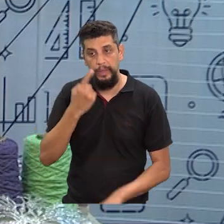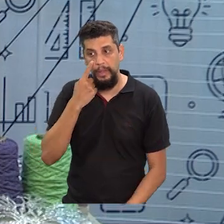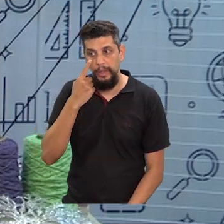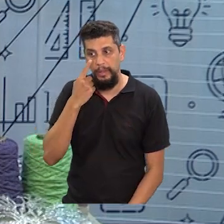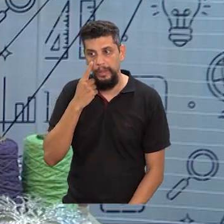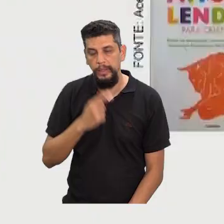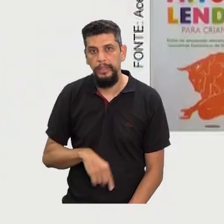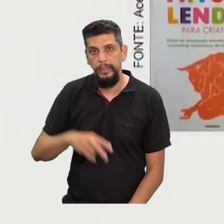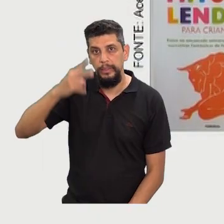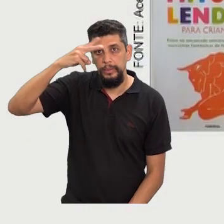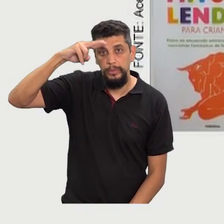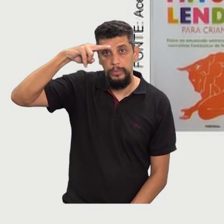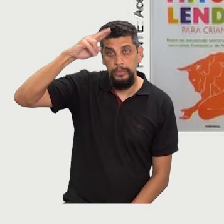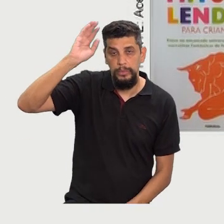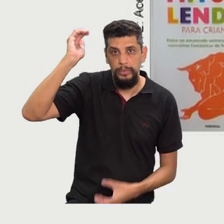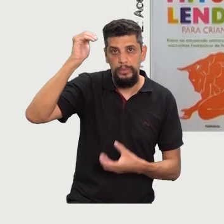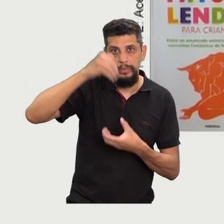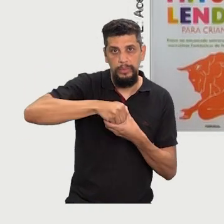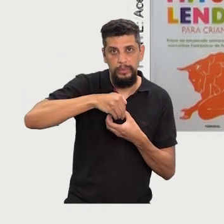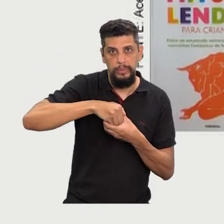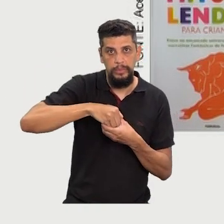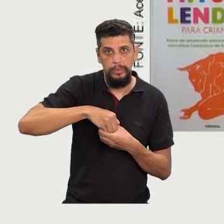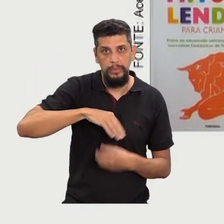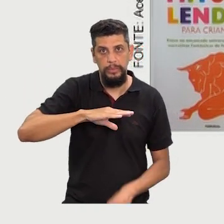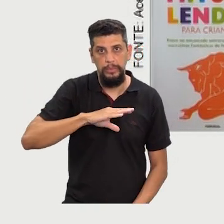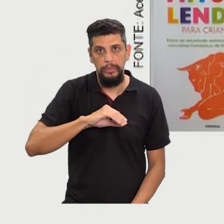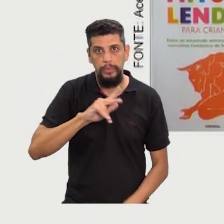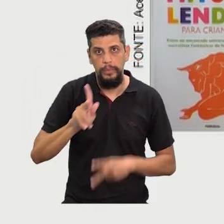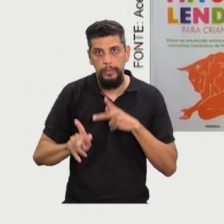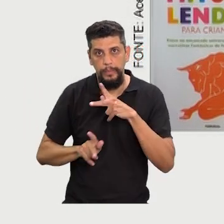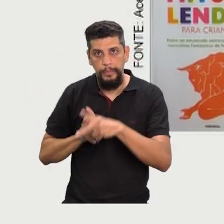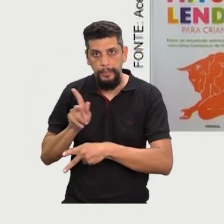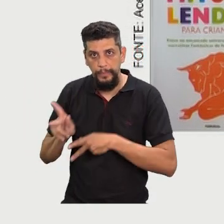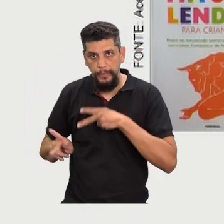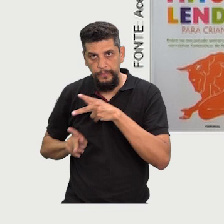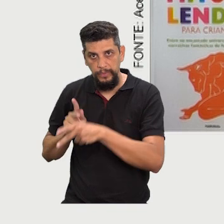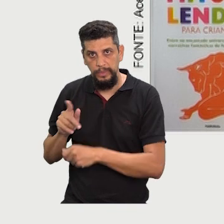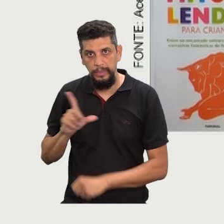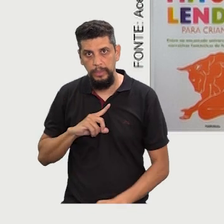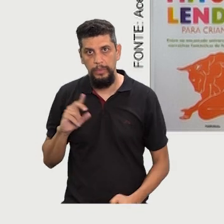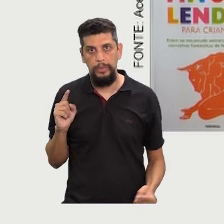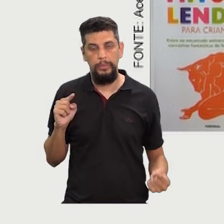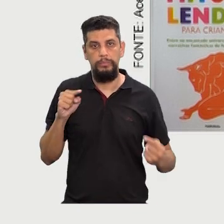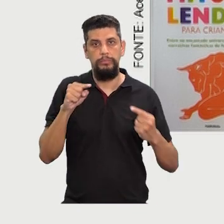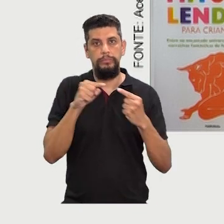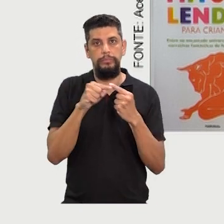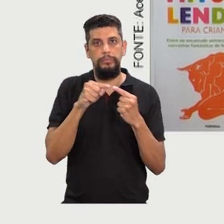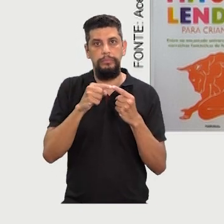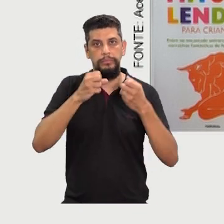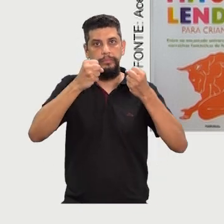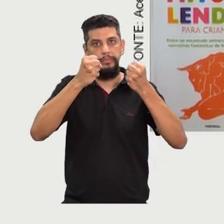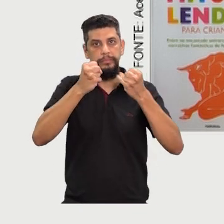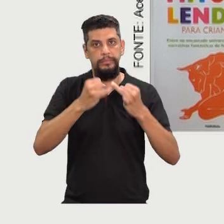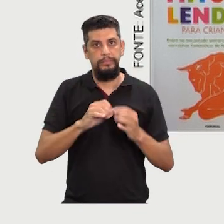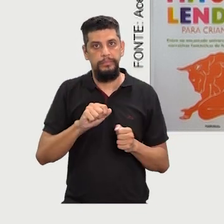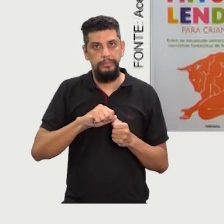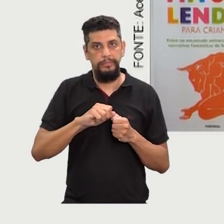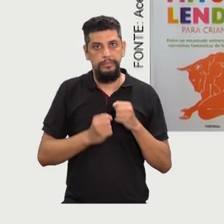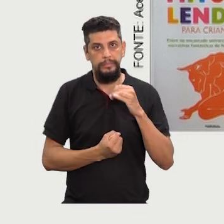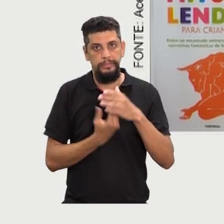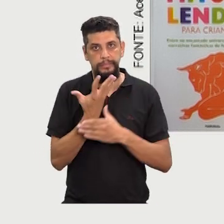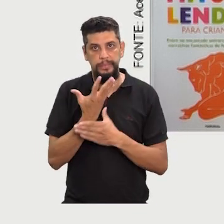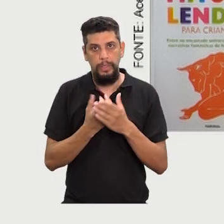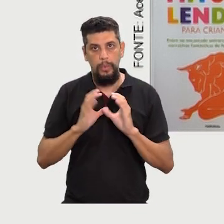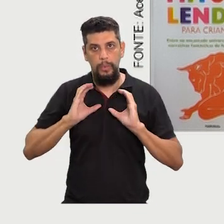aula. Então, olha lá. São histórias pertencentes à tradição de um povo. Por vezes, tem o objetivo do quê? Explicar a origem